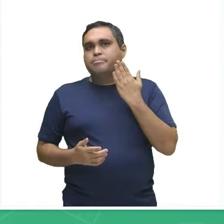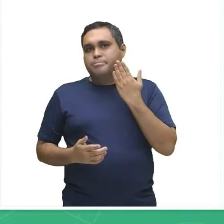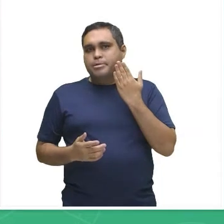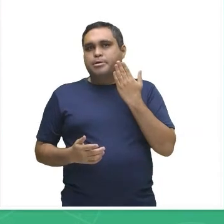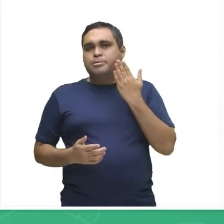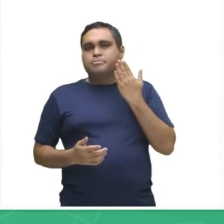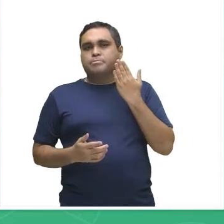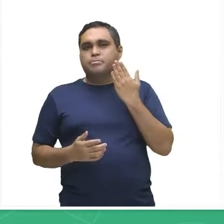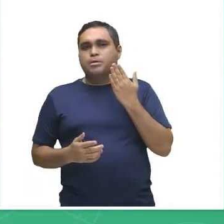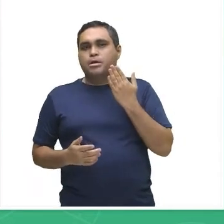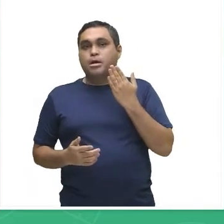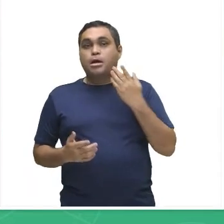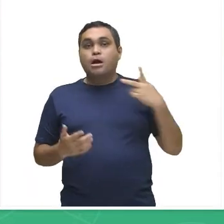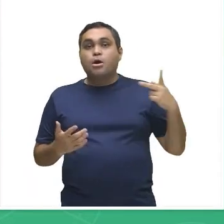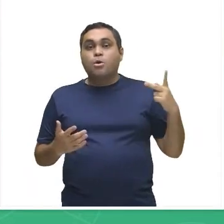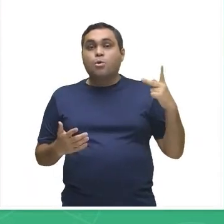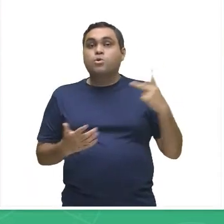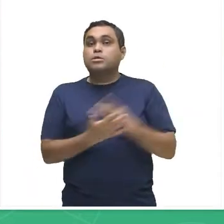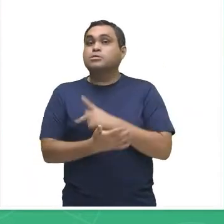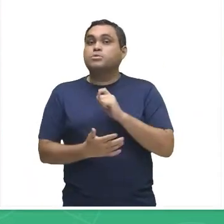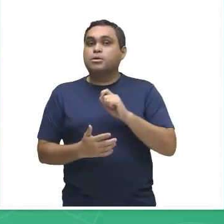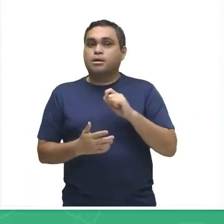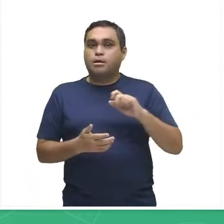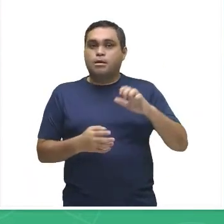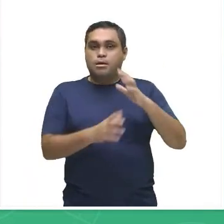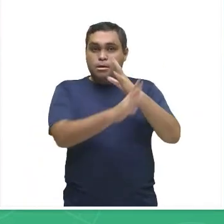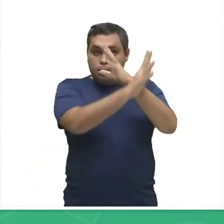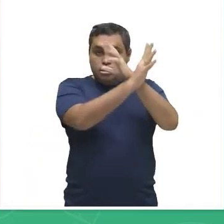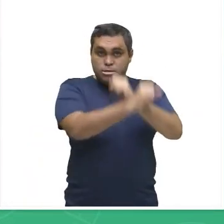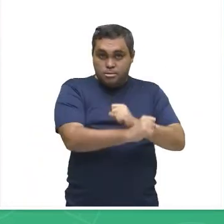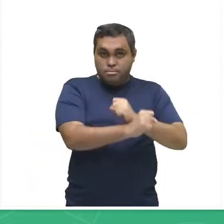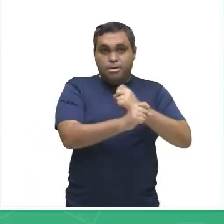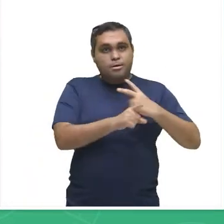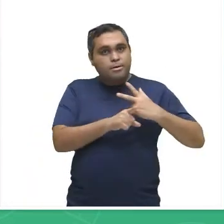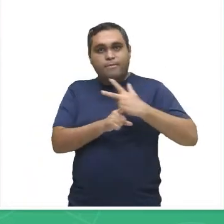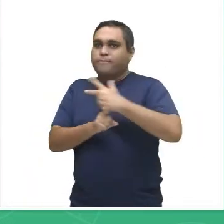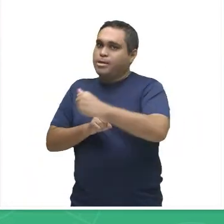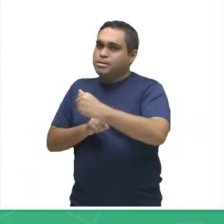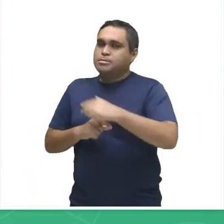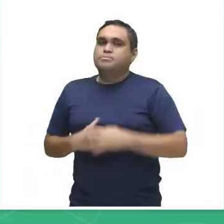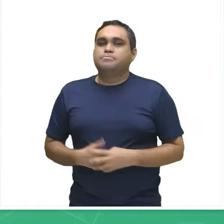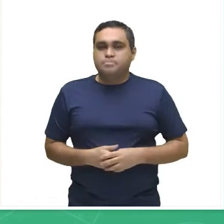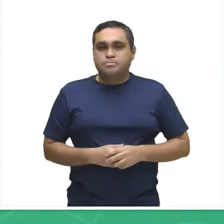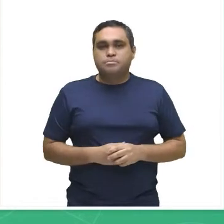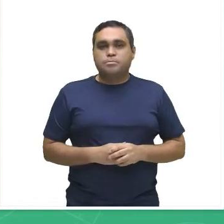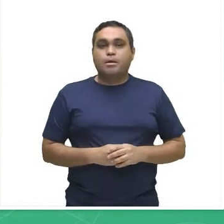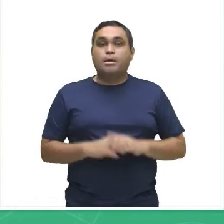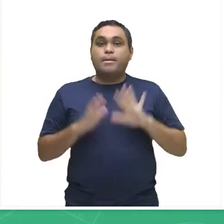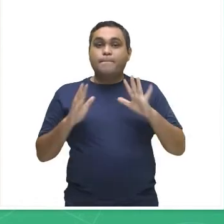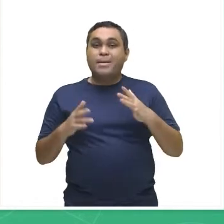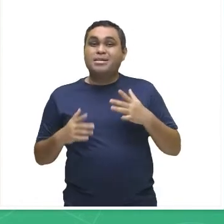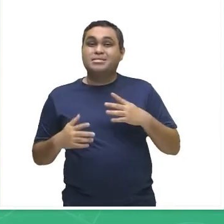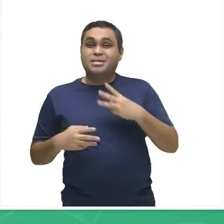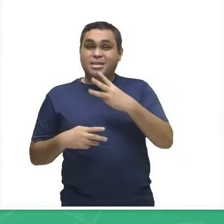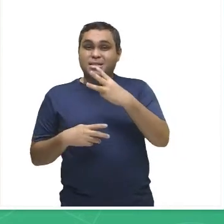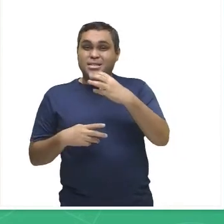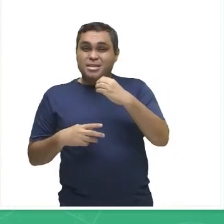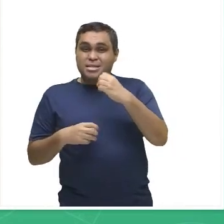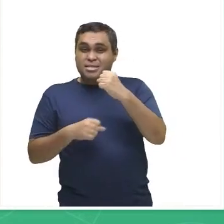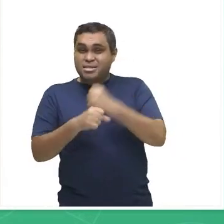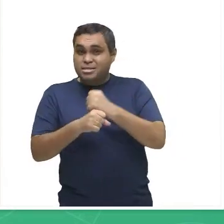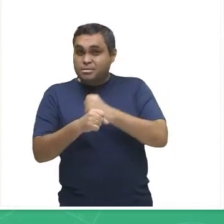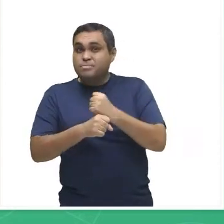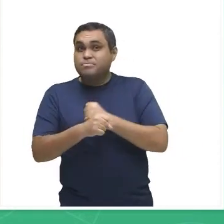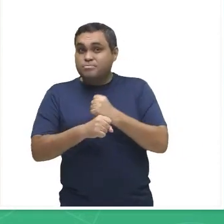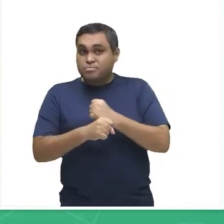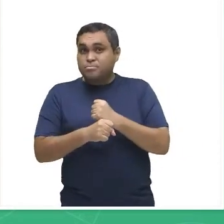tempo, Esparta leva a melhor. Só que o que acontece? São 30 anos de guerra. Guerra custa dinheiro, guerra